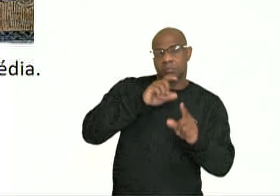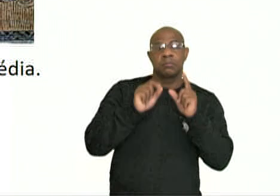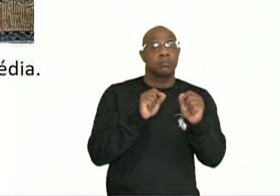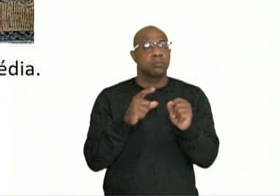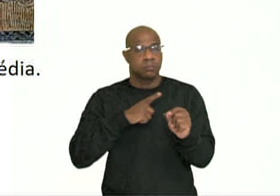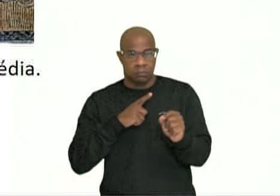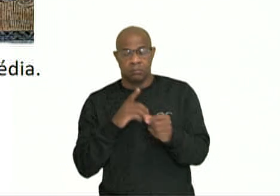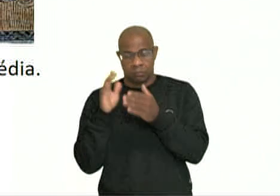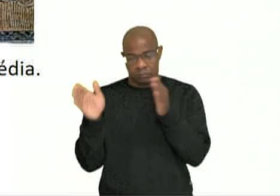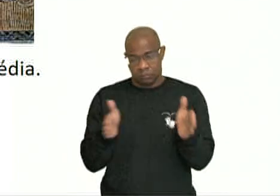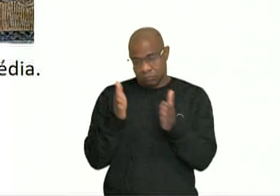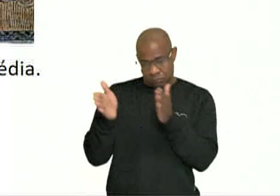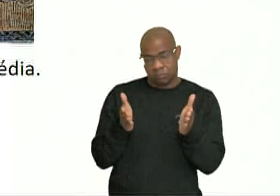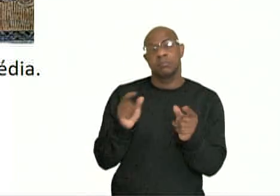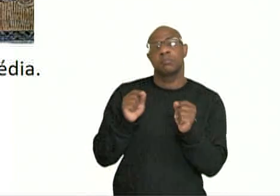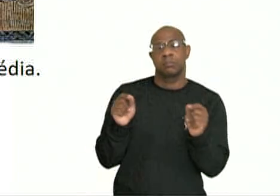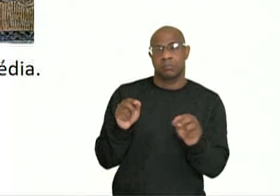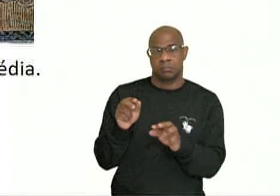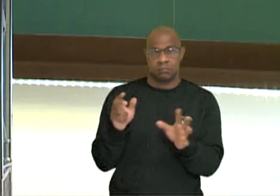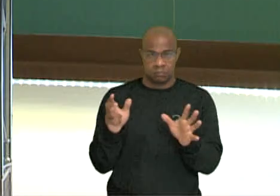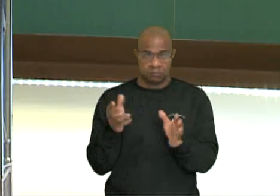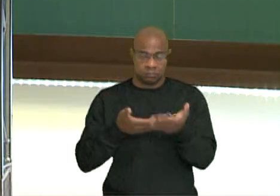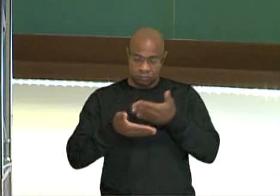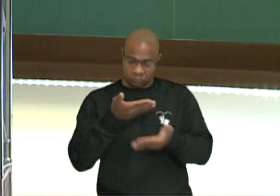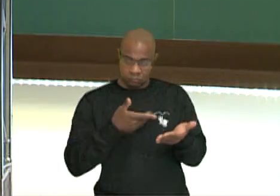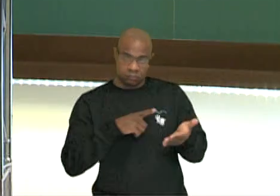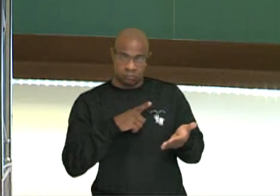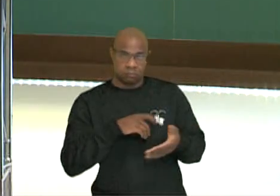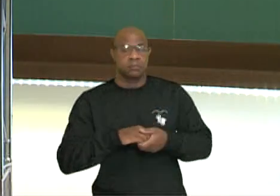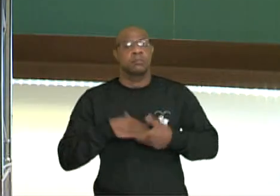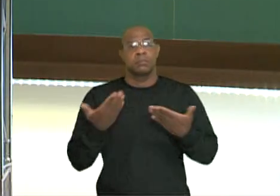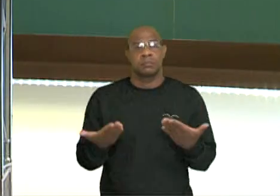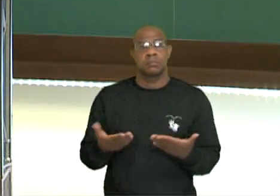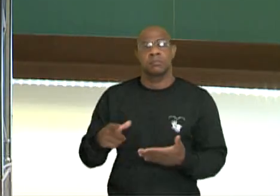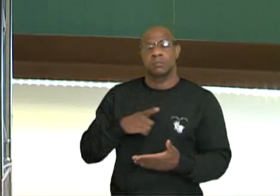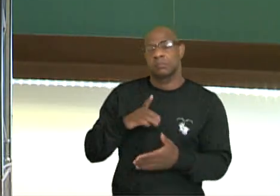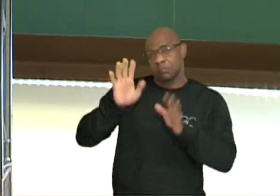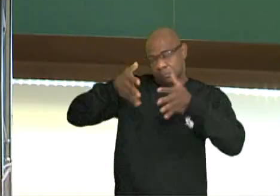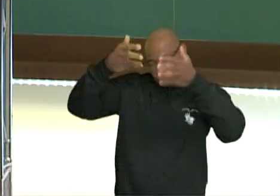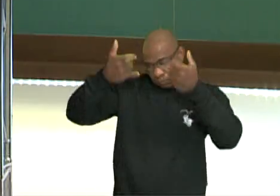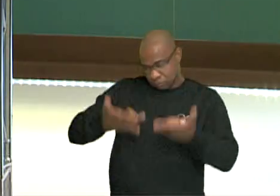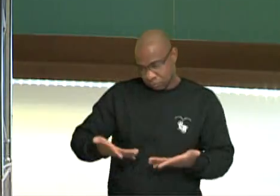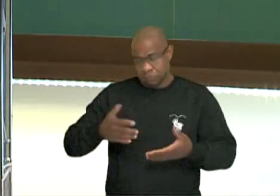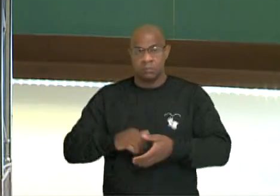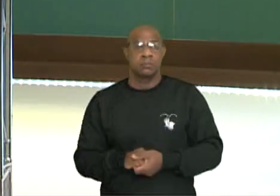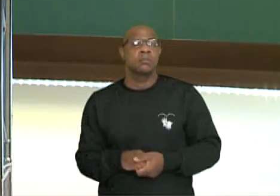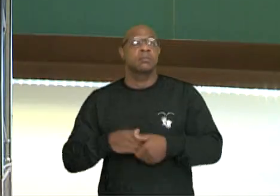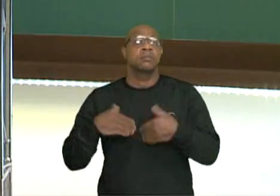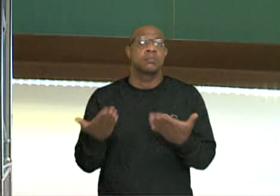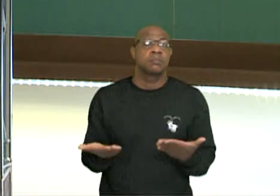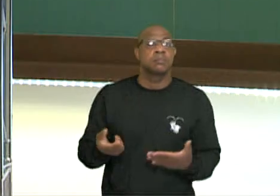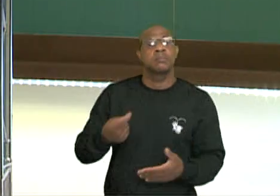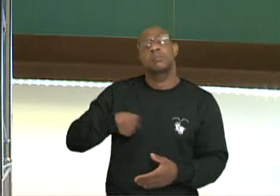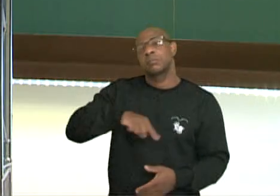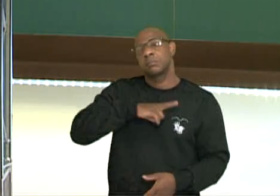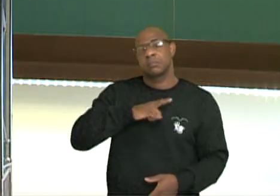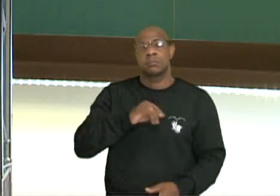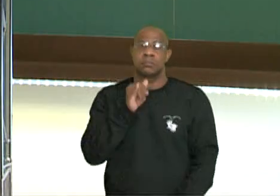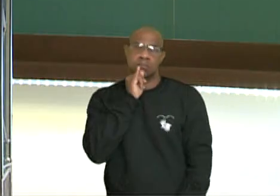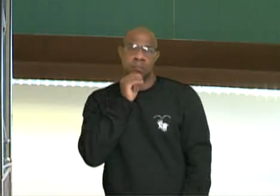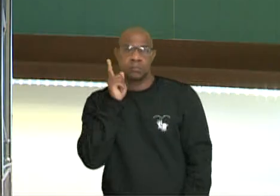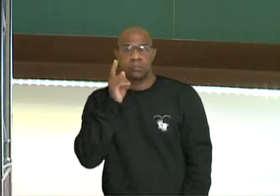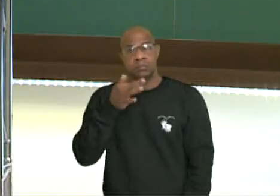relações de produção. Então, as relações de produção vão ser essa forma que a gente vai se relacionar, que eu já contei para vocês um pouquinho, né? Então, a gente tem um exemplo